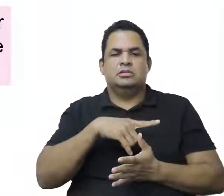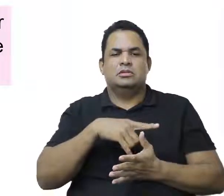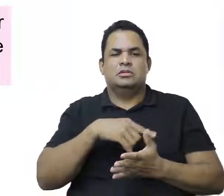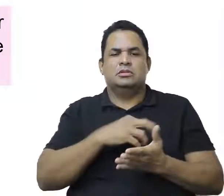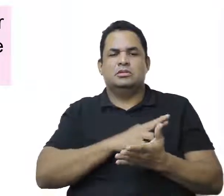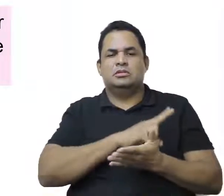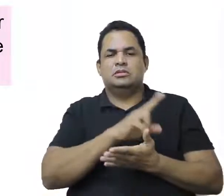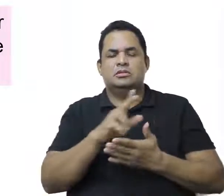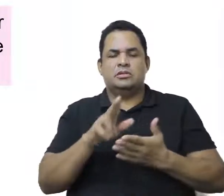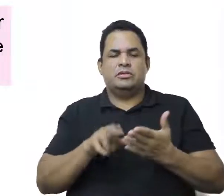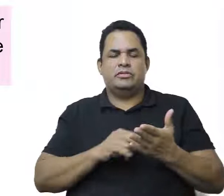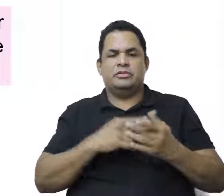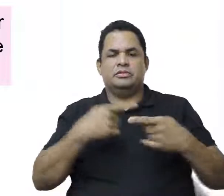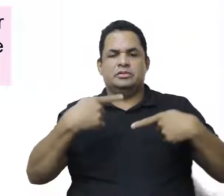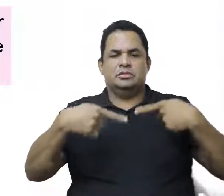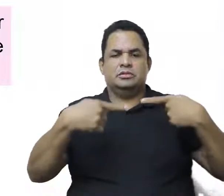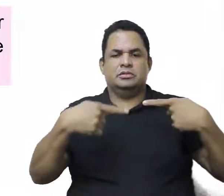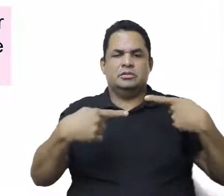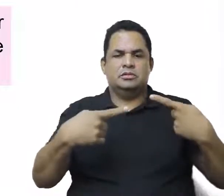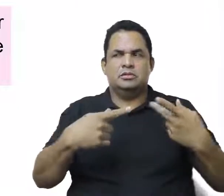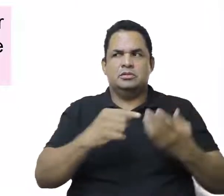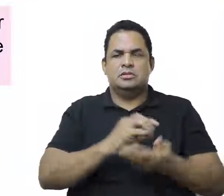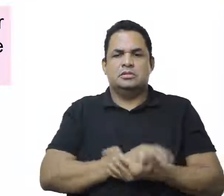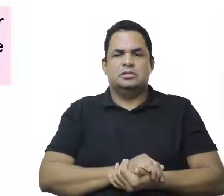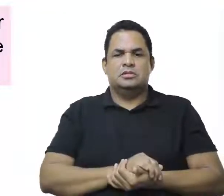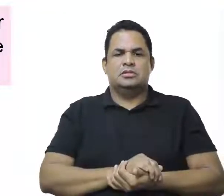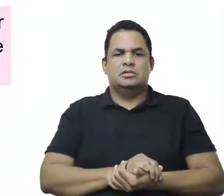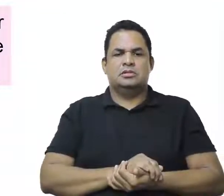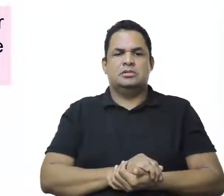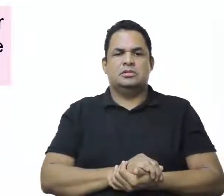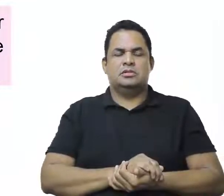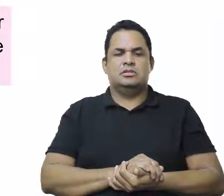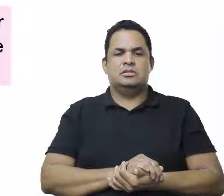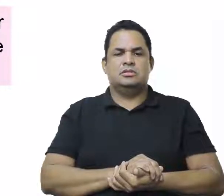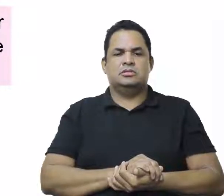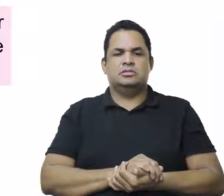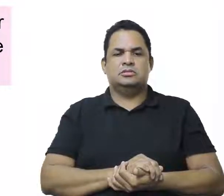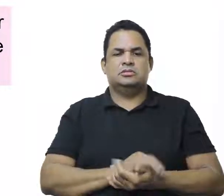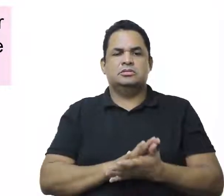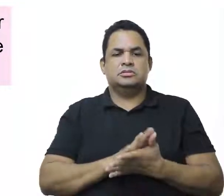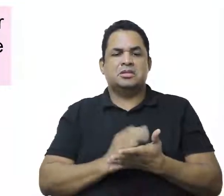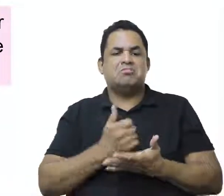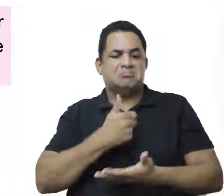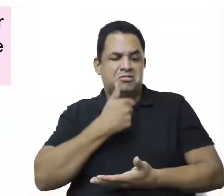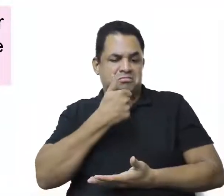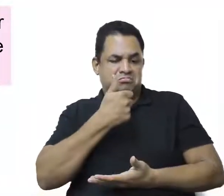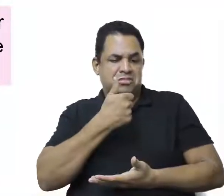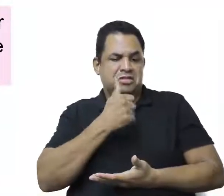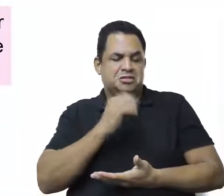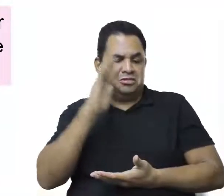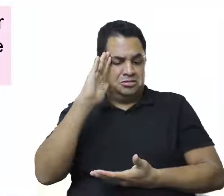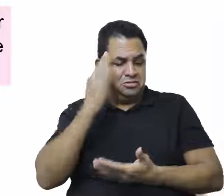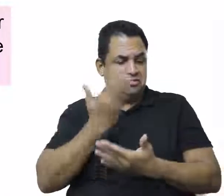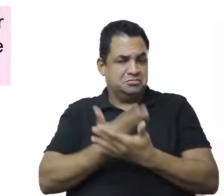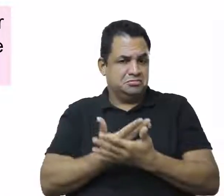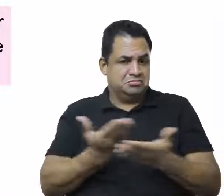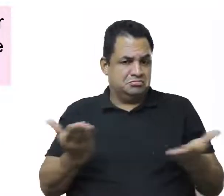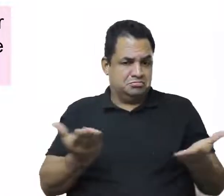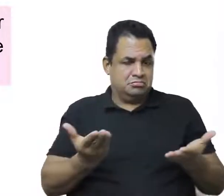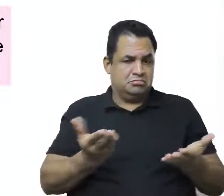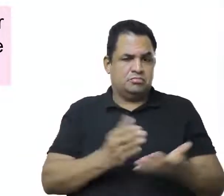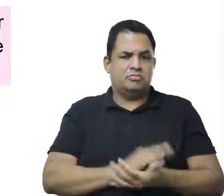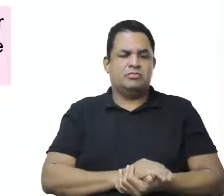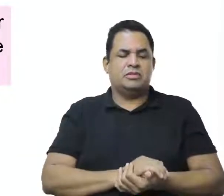vários debates, tanto de cunho que são otimistas, tanto de